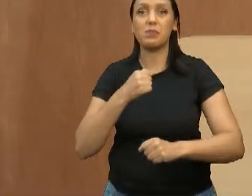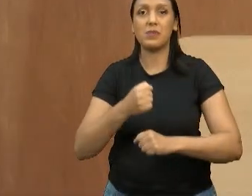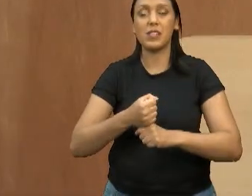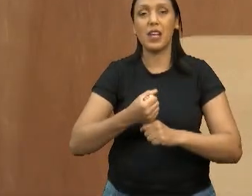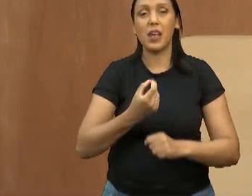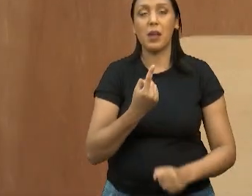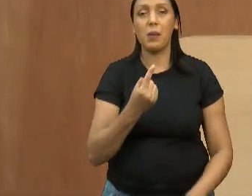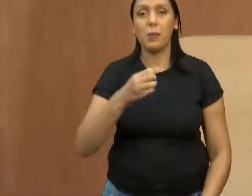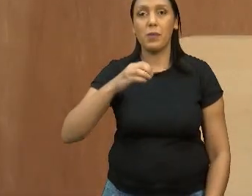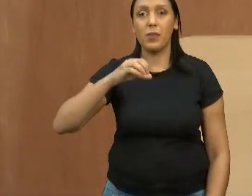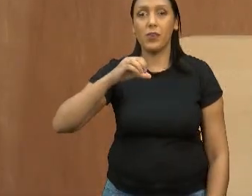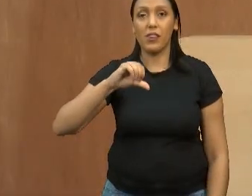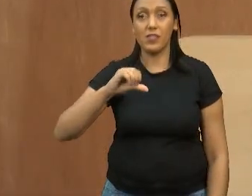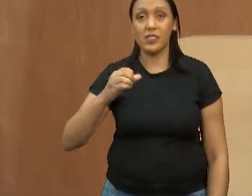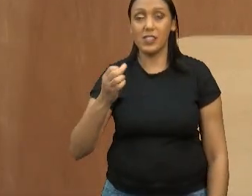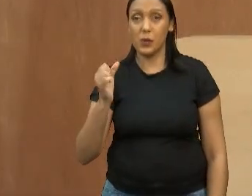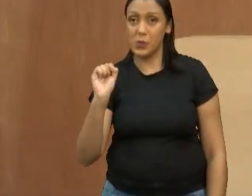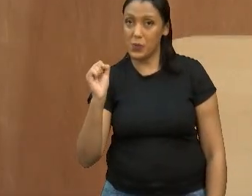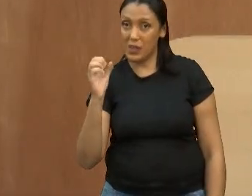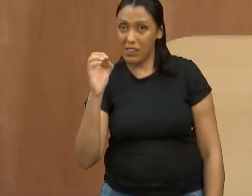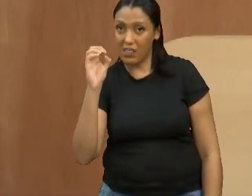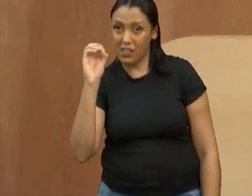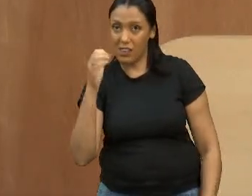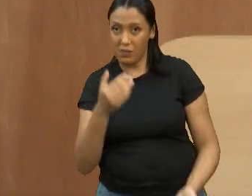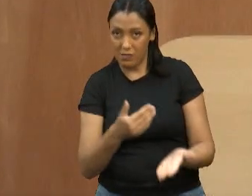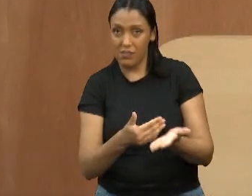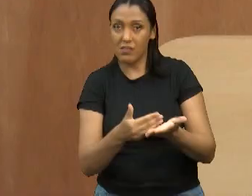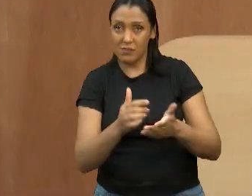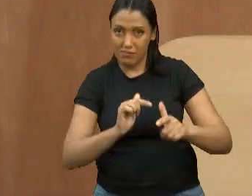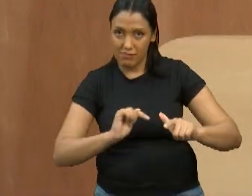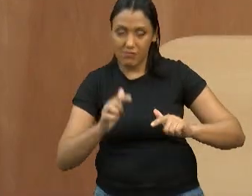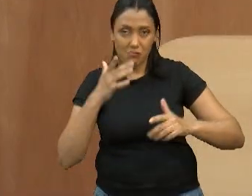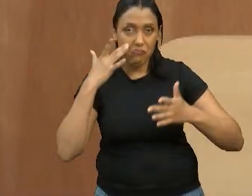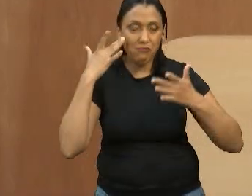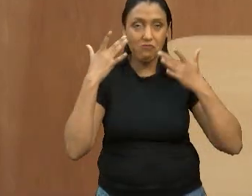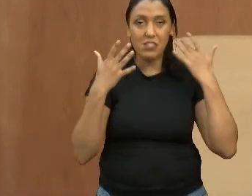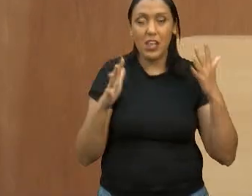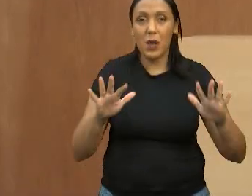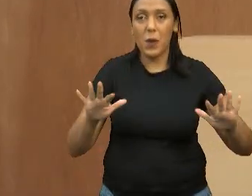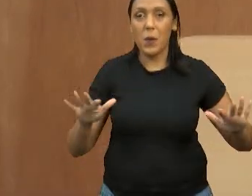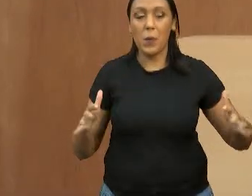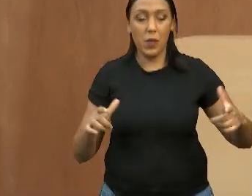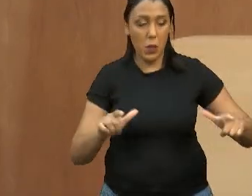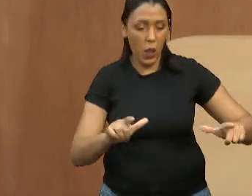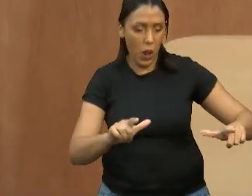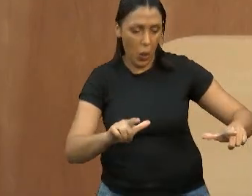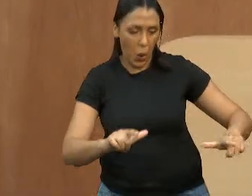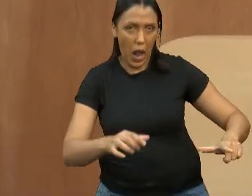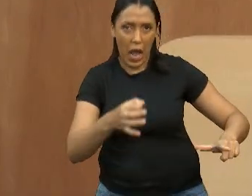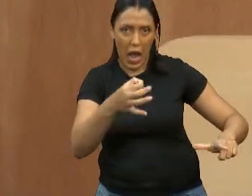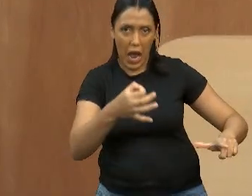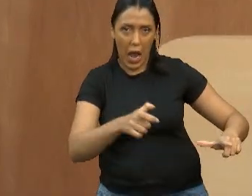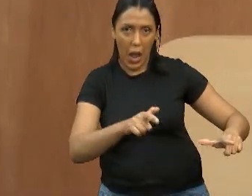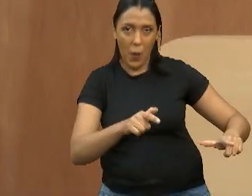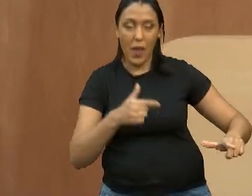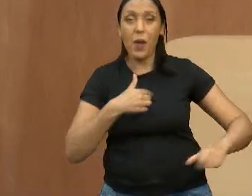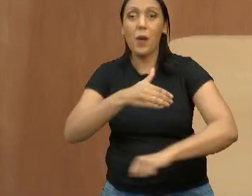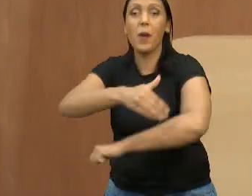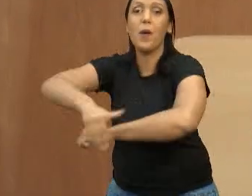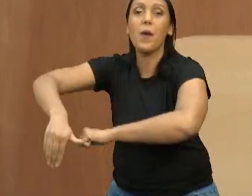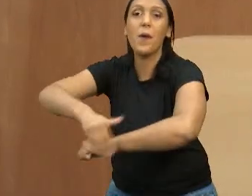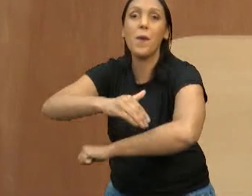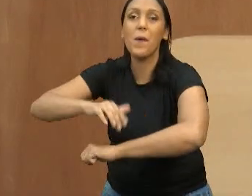minha carreira e quando não tinha um espaço, a gente fazia arte na rua para a rua e eu nem tinha noção